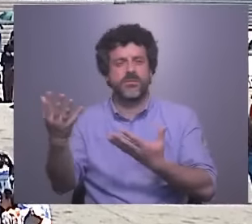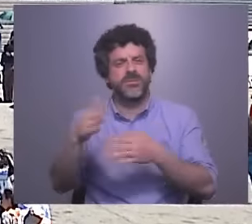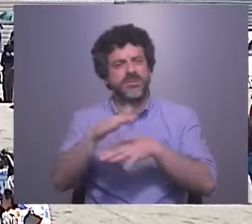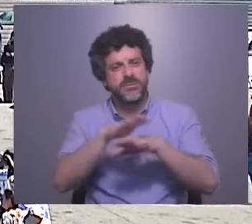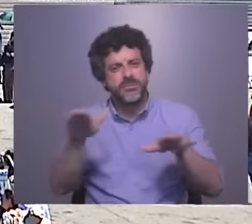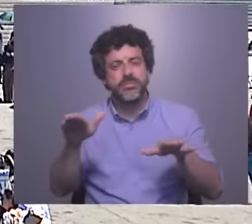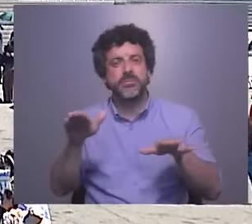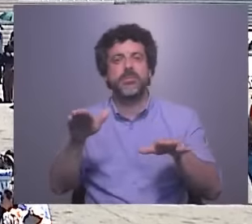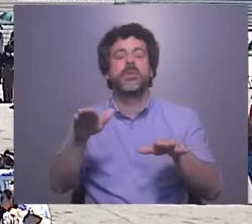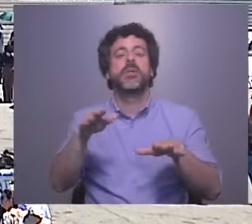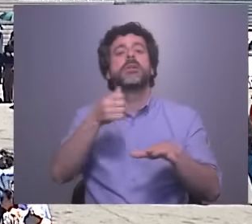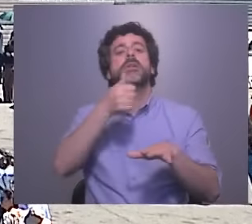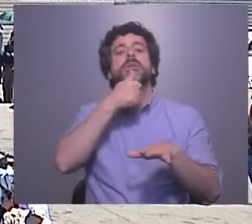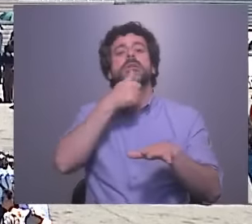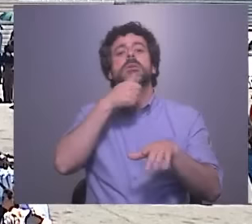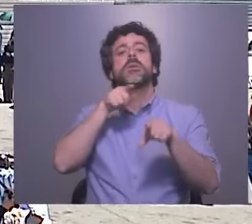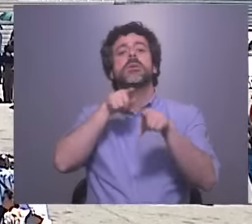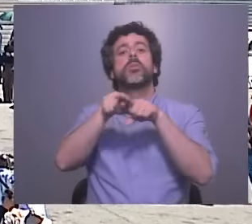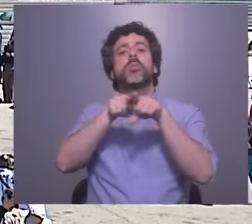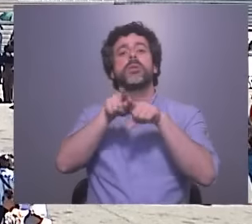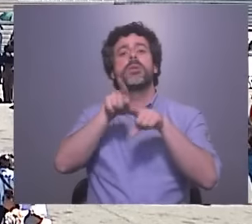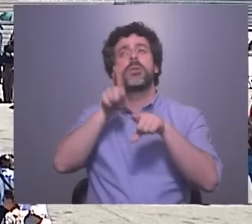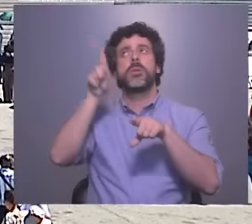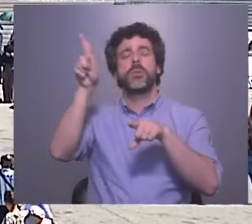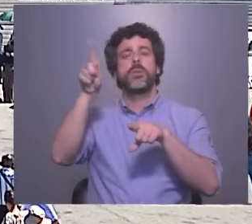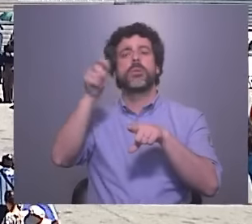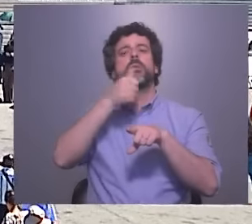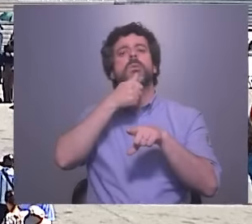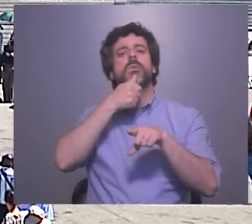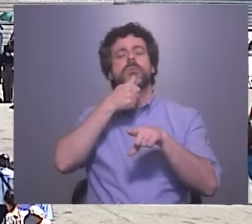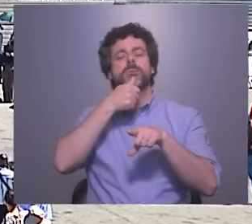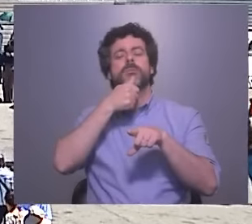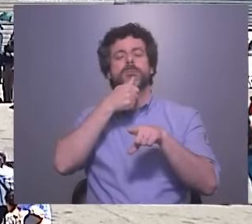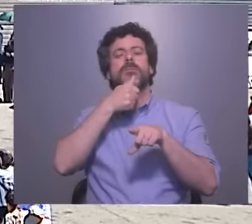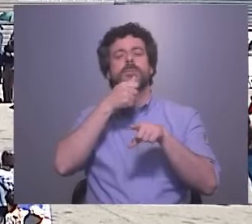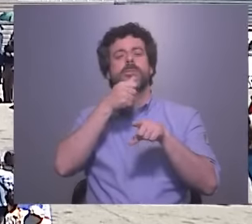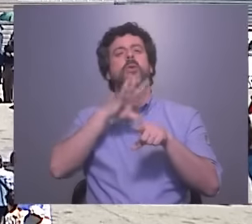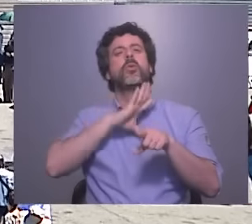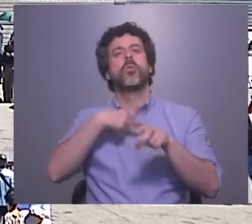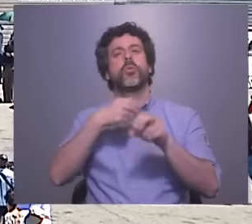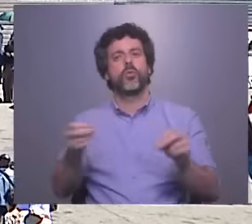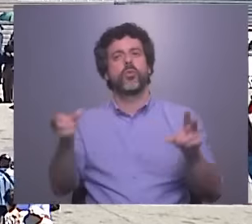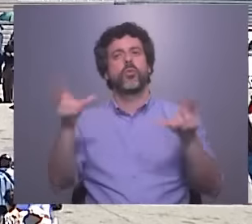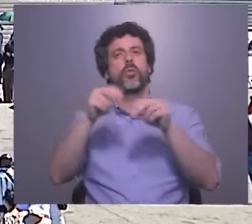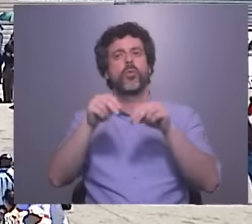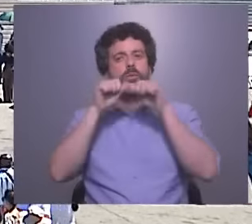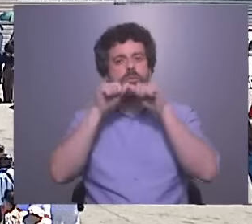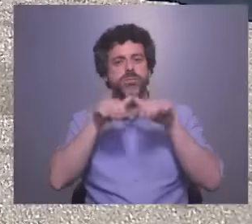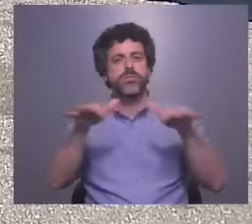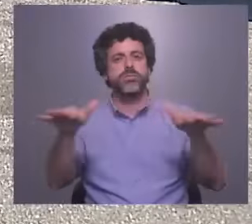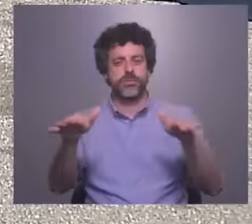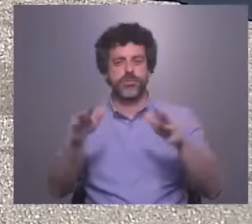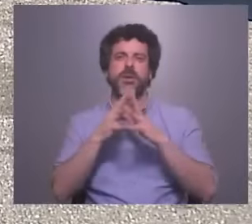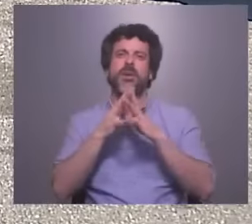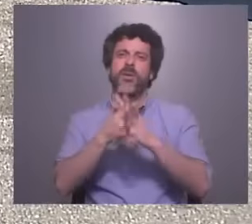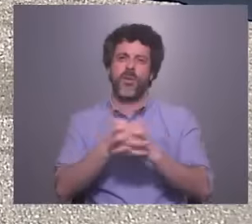e, contra as premissas da guerra que continuamente